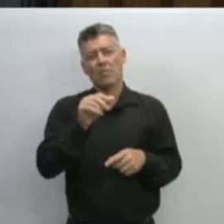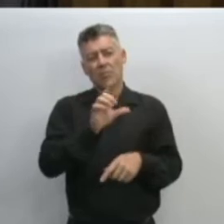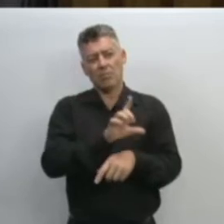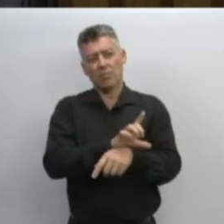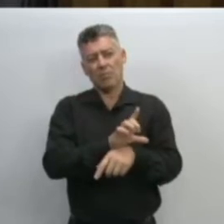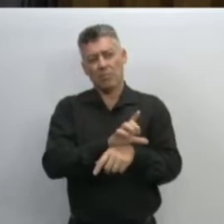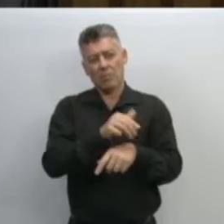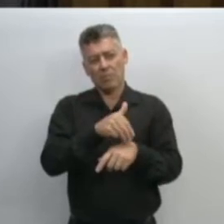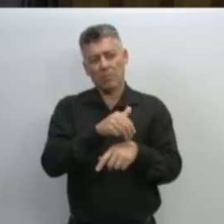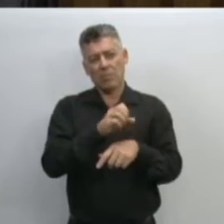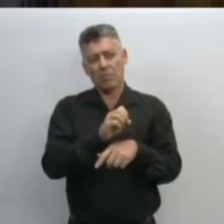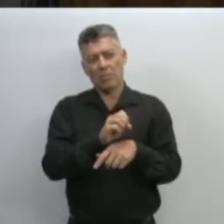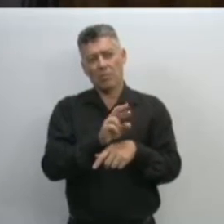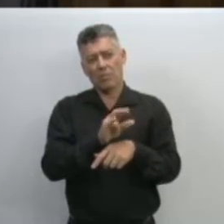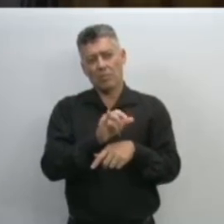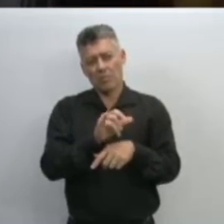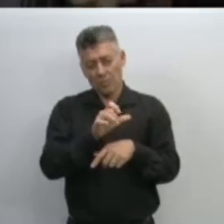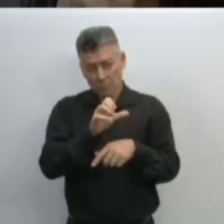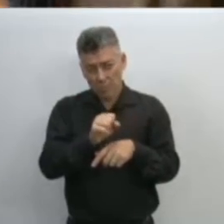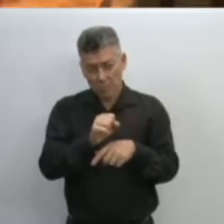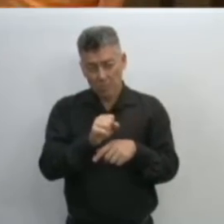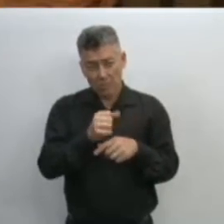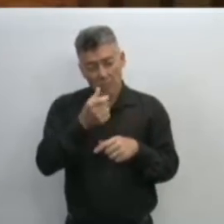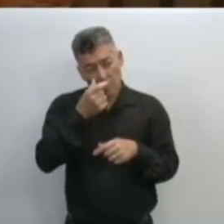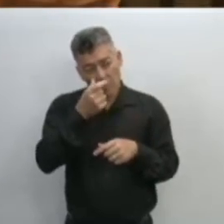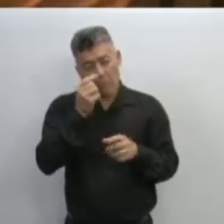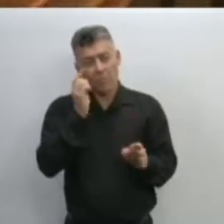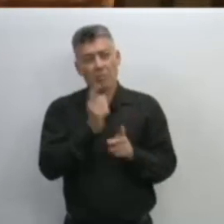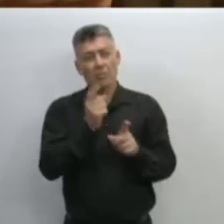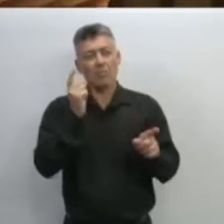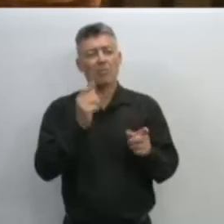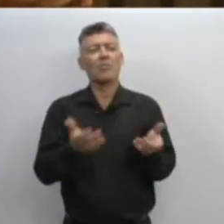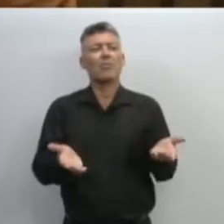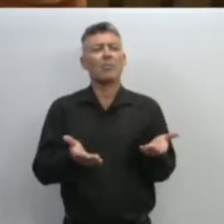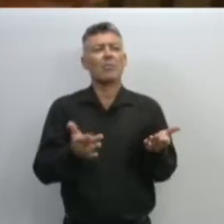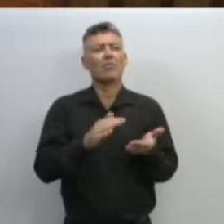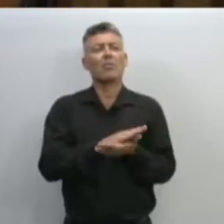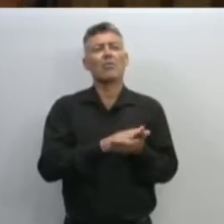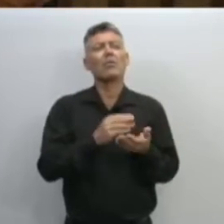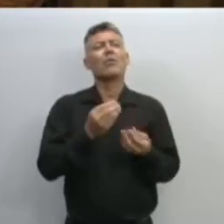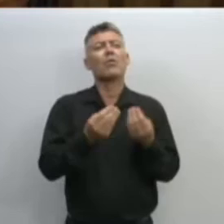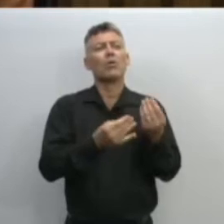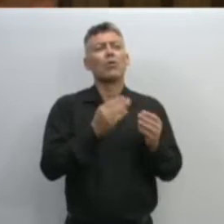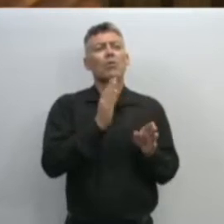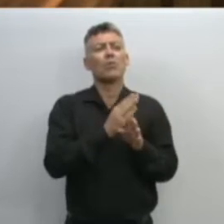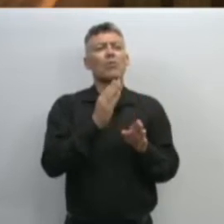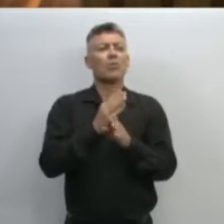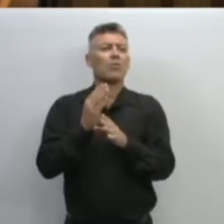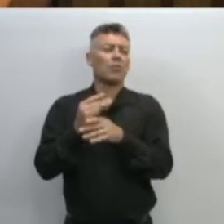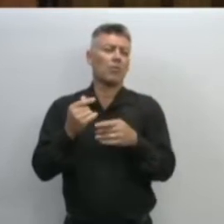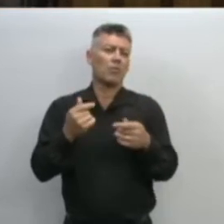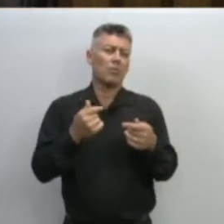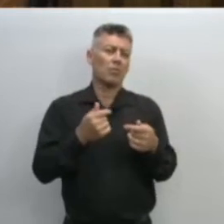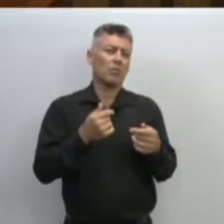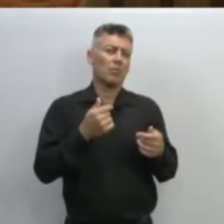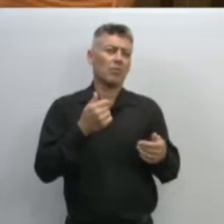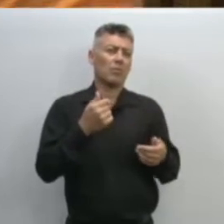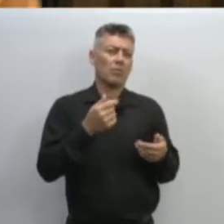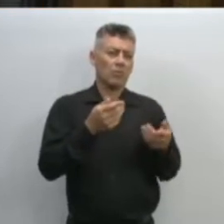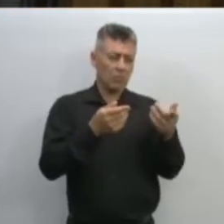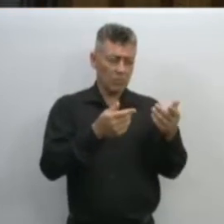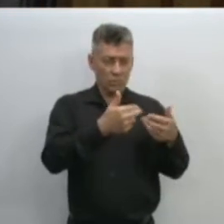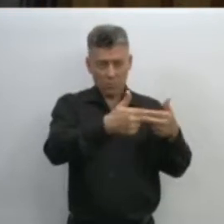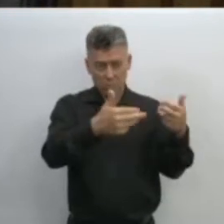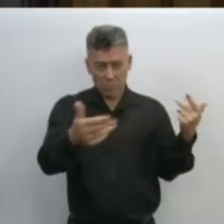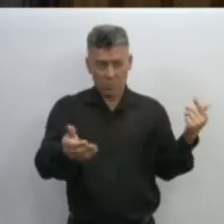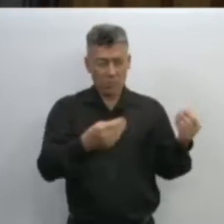revisitar aquela unidade, verificar em loco, né, a atual situação, como é que está sendo ofertado o serviço à população e